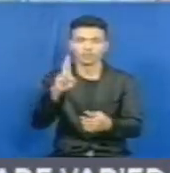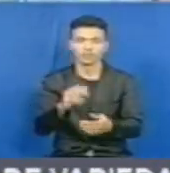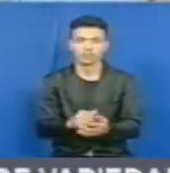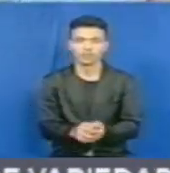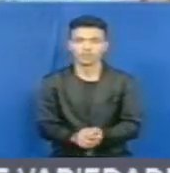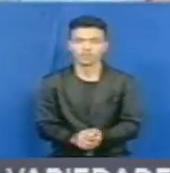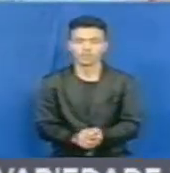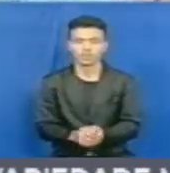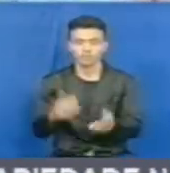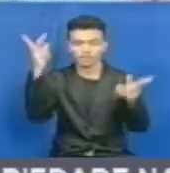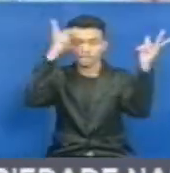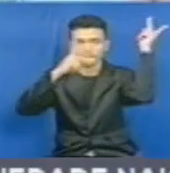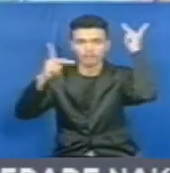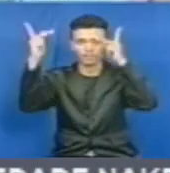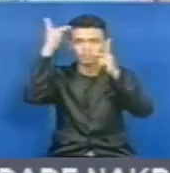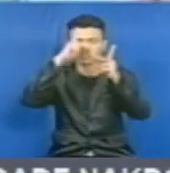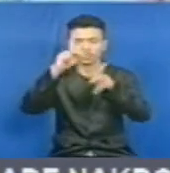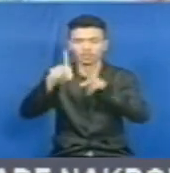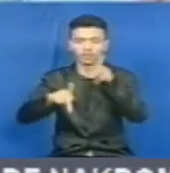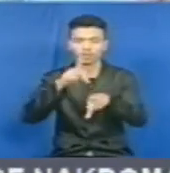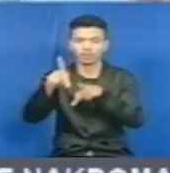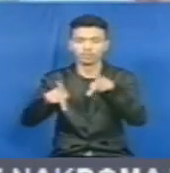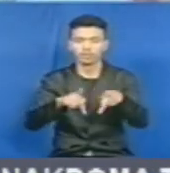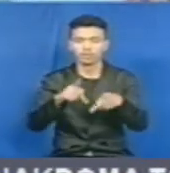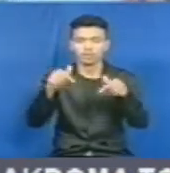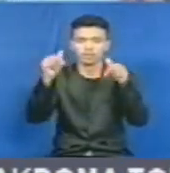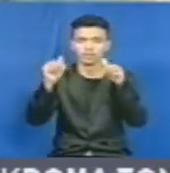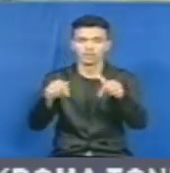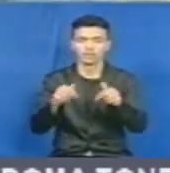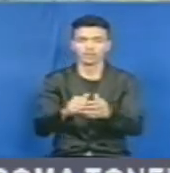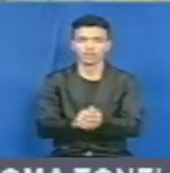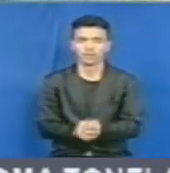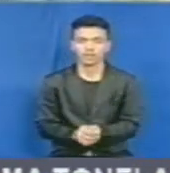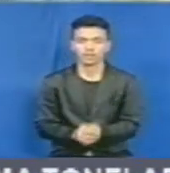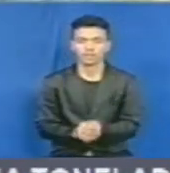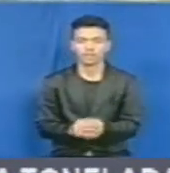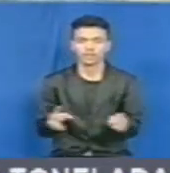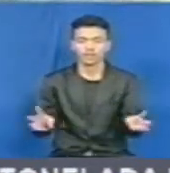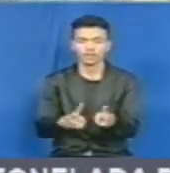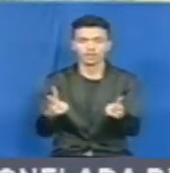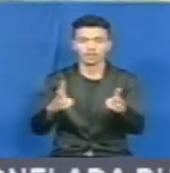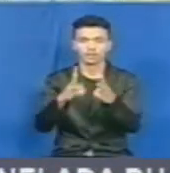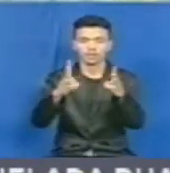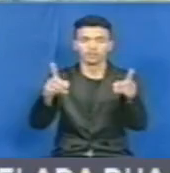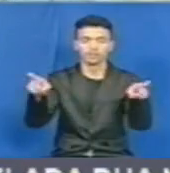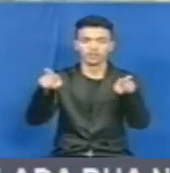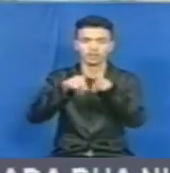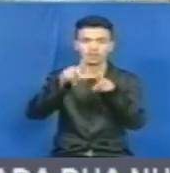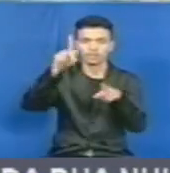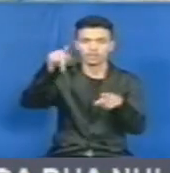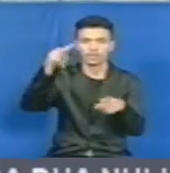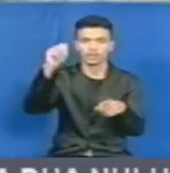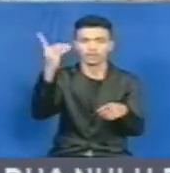a preocupação ia comunidade Sukolaru aldeia Orema. Aí estrada magansa foi da pendes que